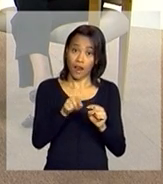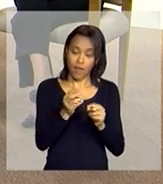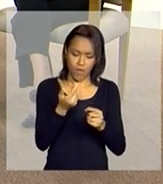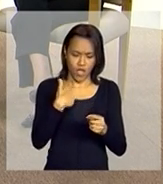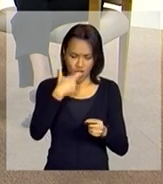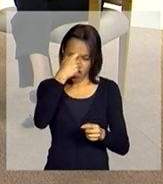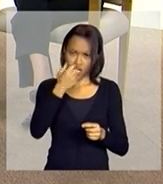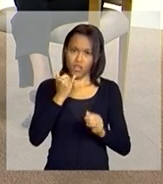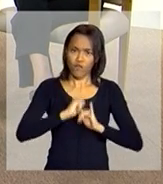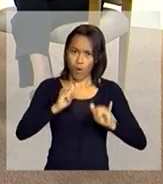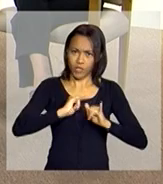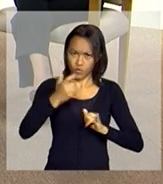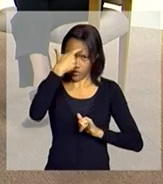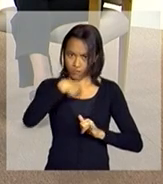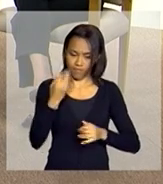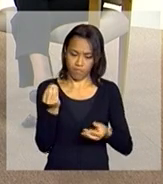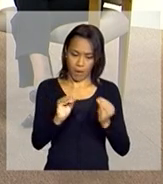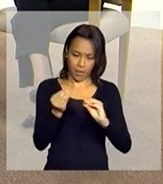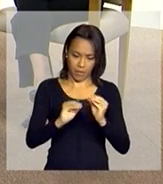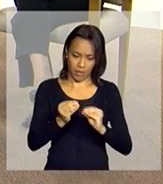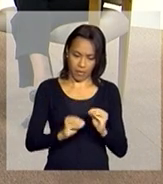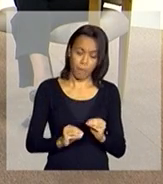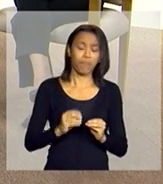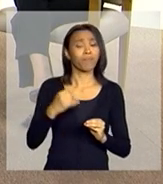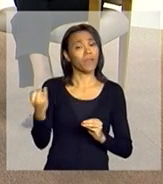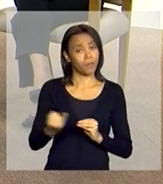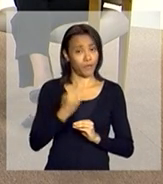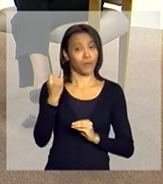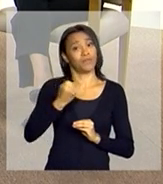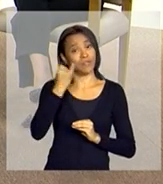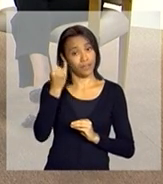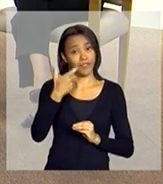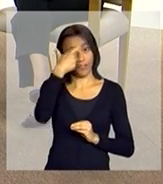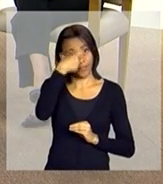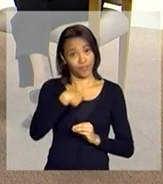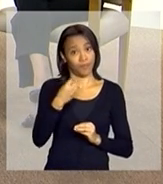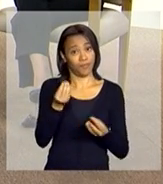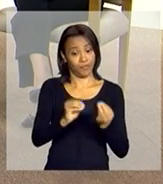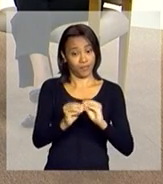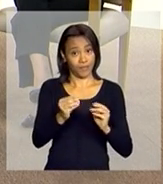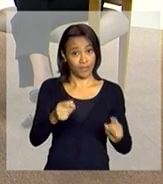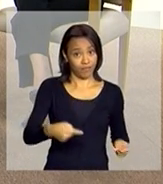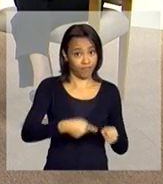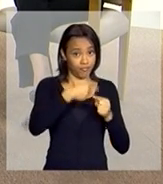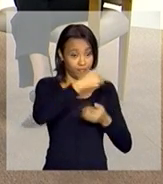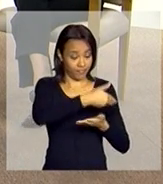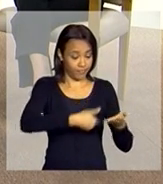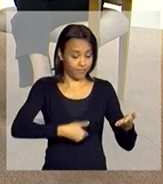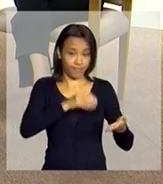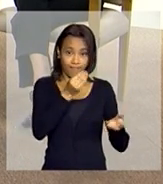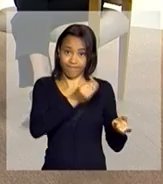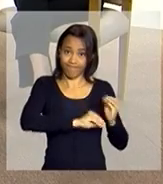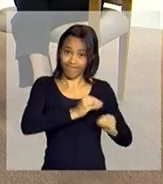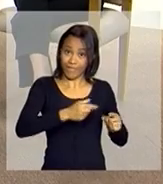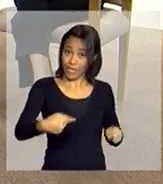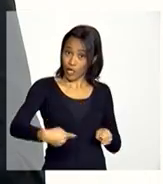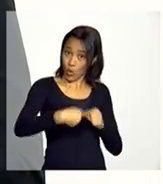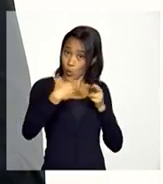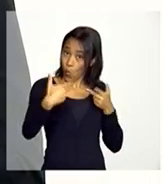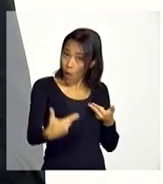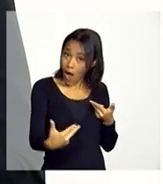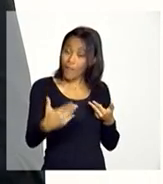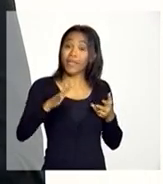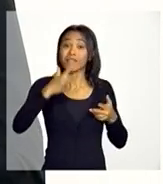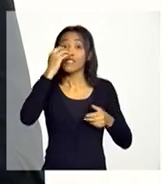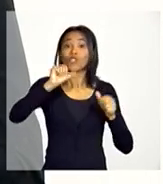os seus dados cadastrais é importante digitar seus dados cadastrais que estão no C de suas porque tem algumas pessoas por exemplo que Trocaram o